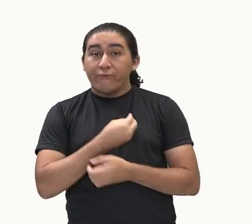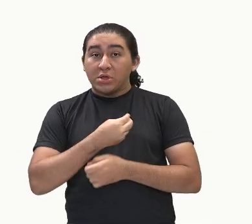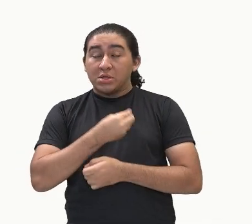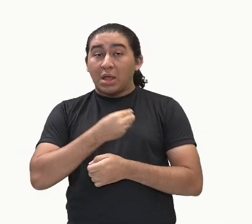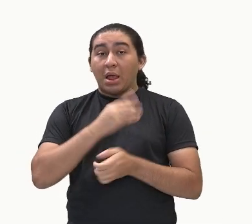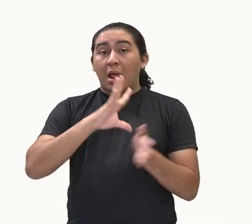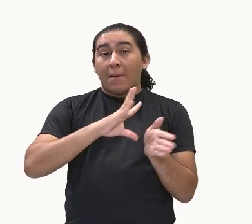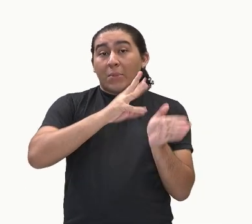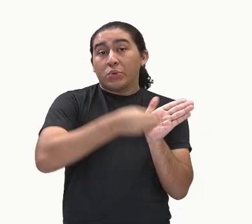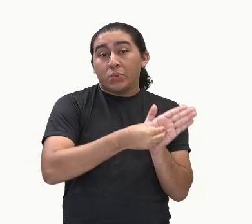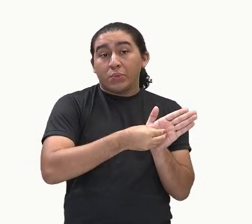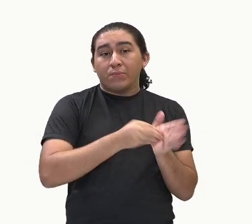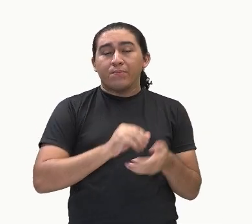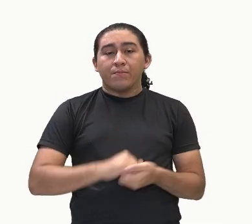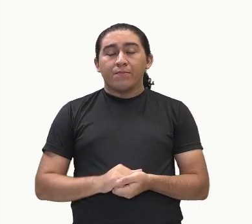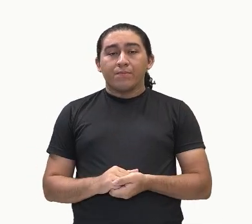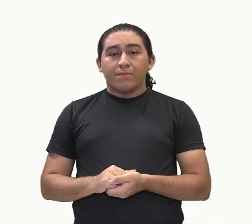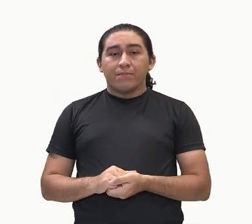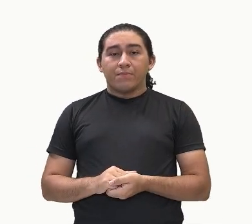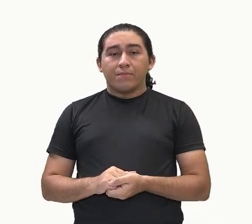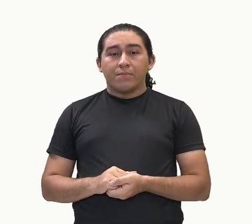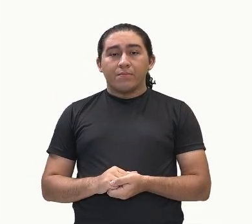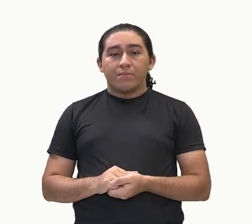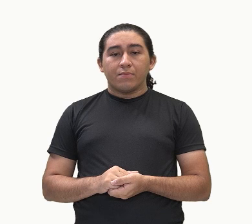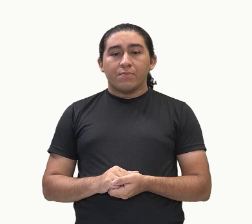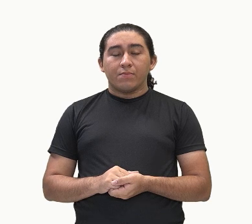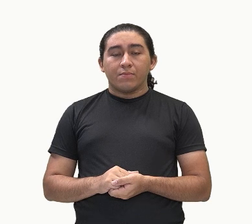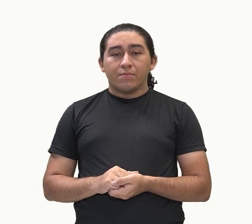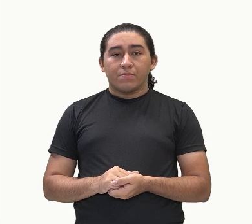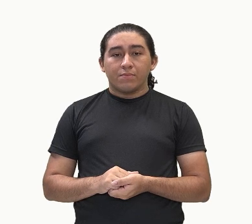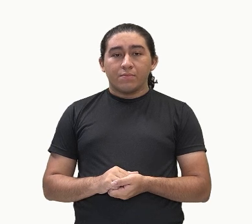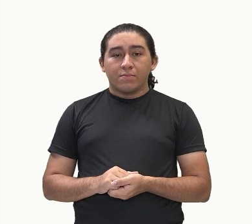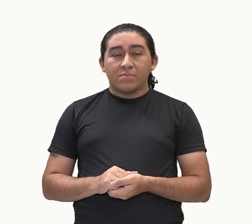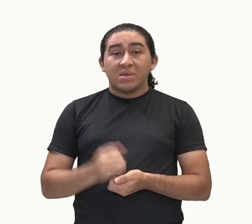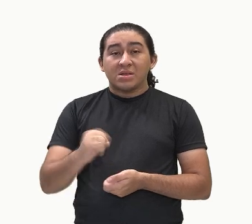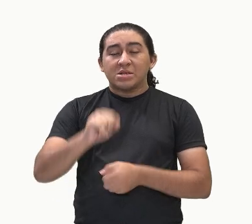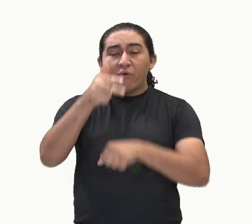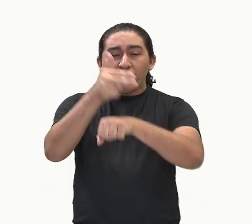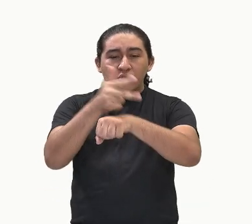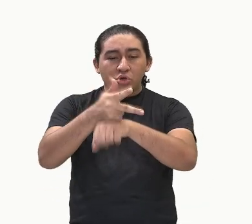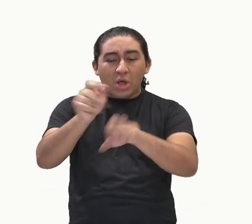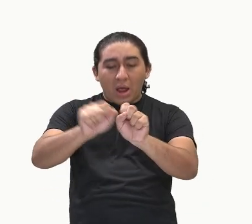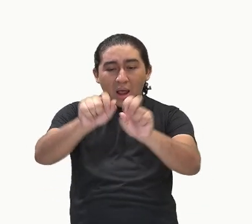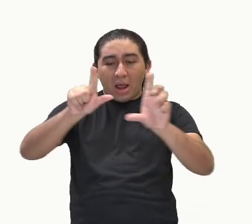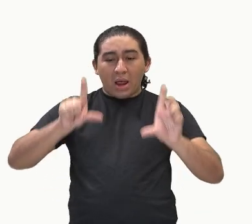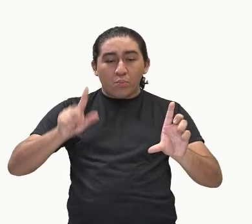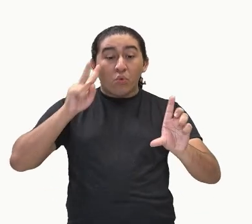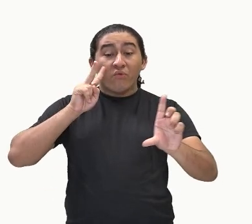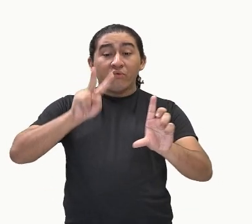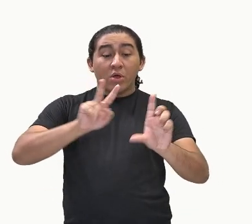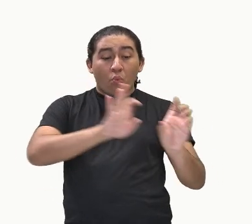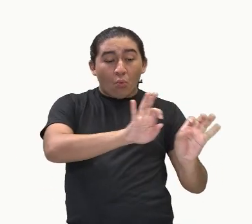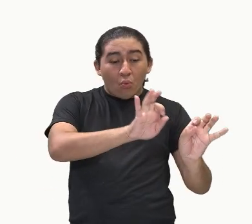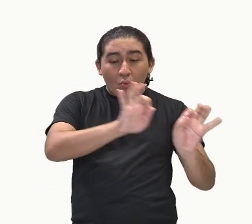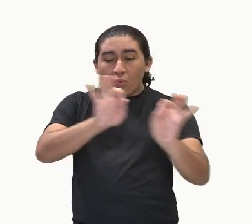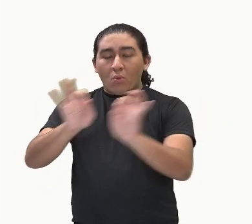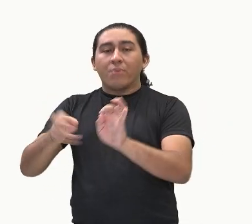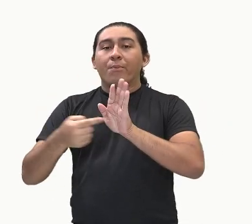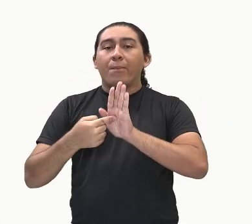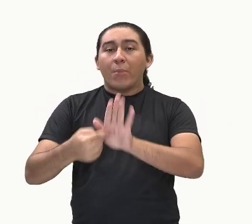vocês abrirem, vão perceber que traz aí na Sagração da Primavera, ao mesmo tempo, a questão dos